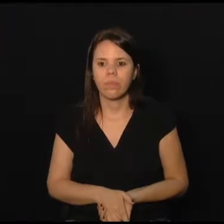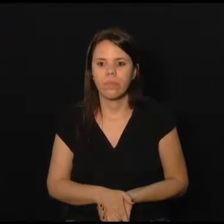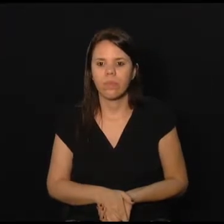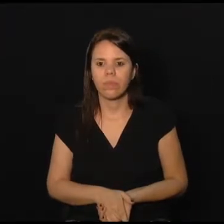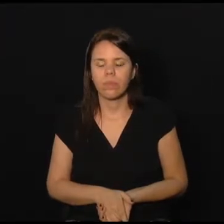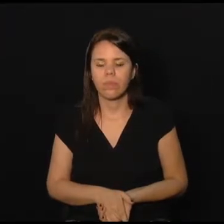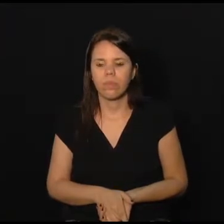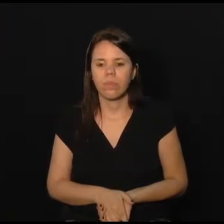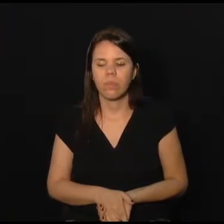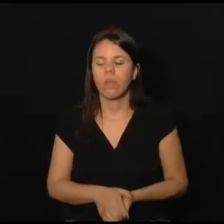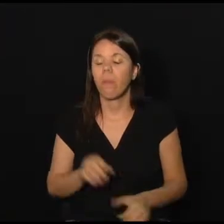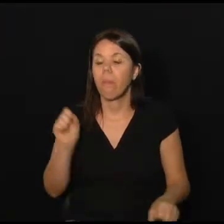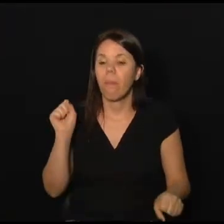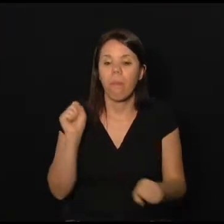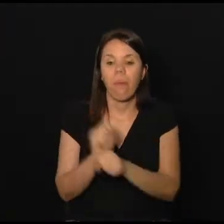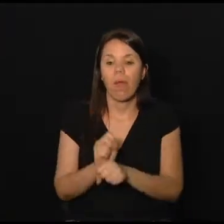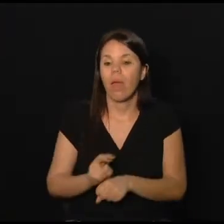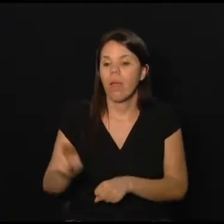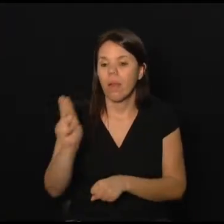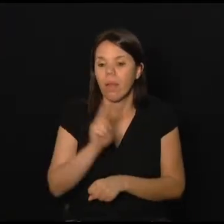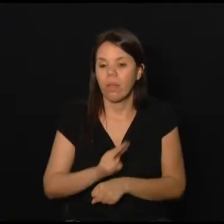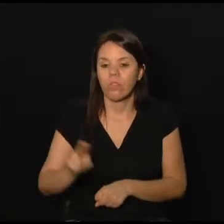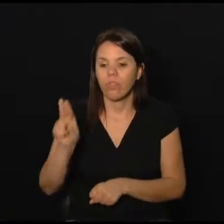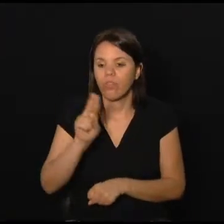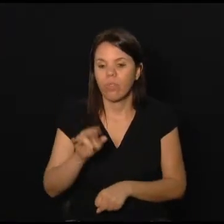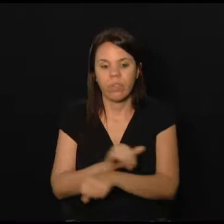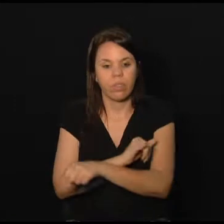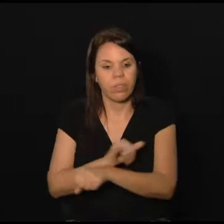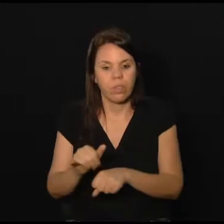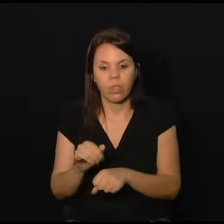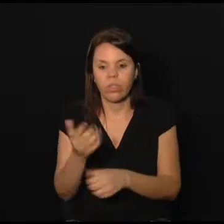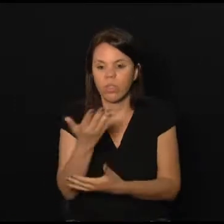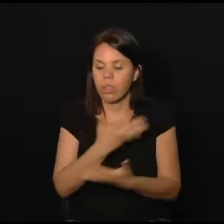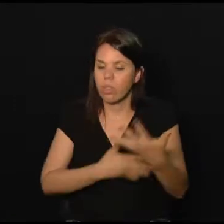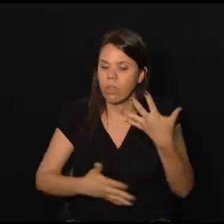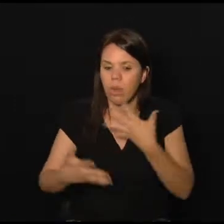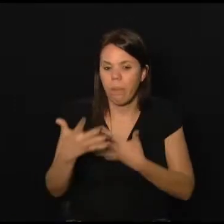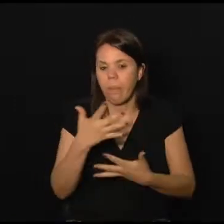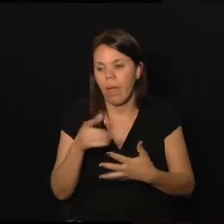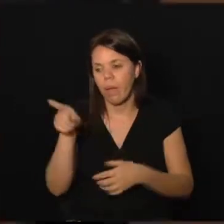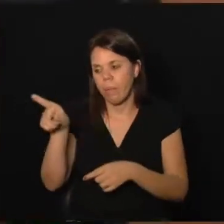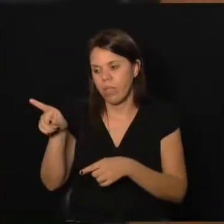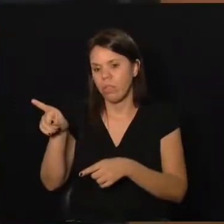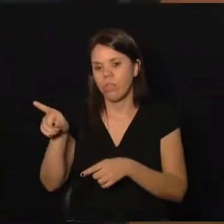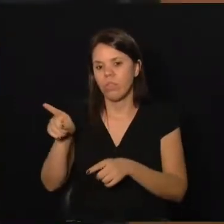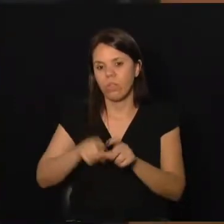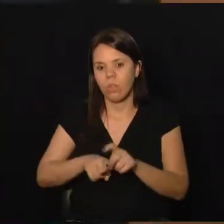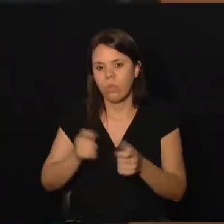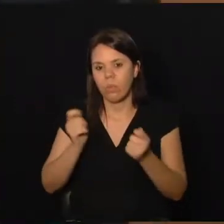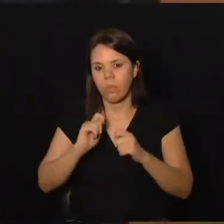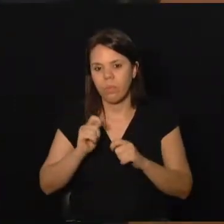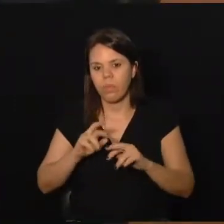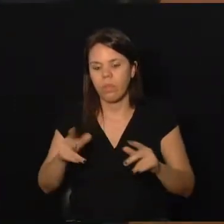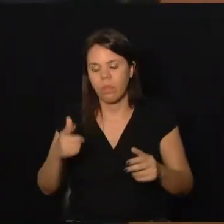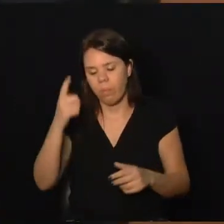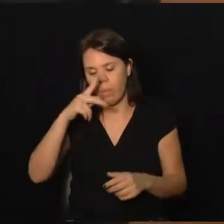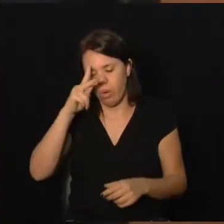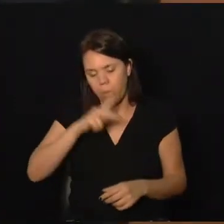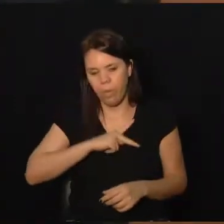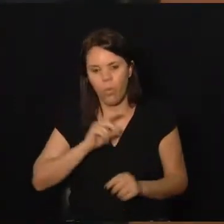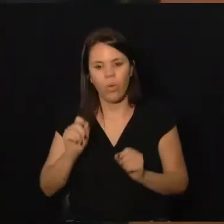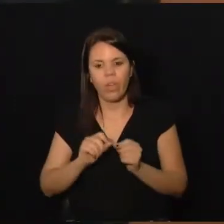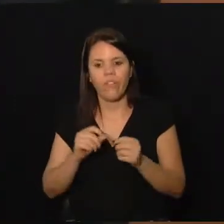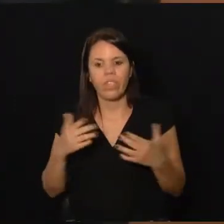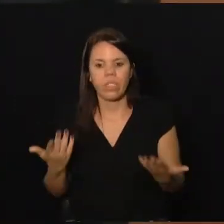usar esses mecanismos, porque ele realmente atrapalha o dependente e atrapalha a si mesmo. Okay? Então, o que